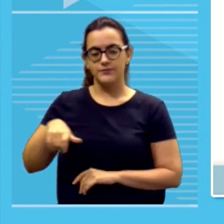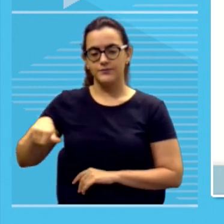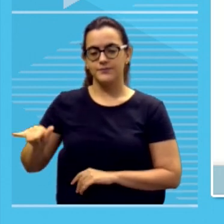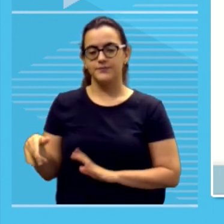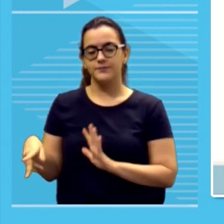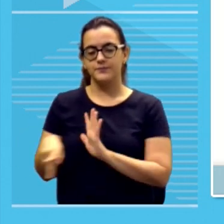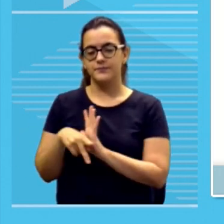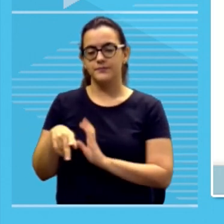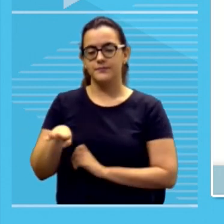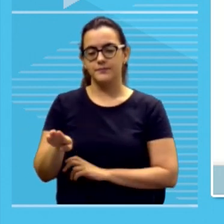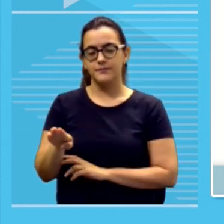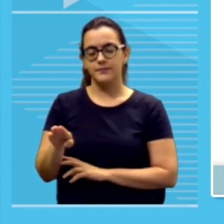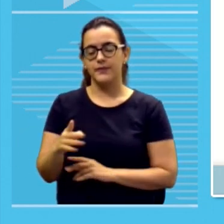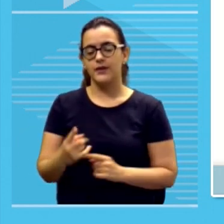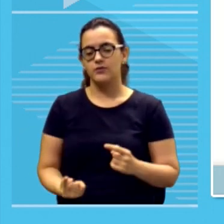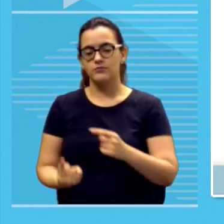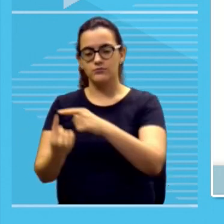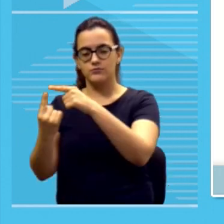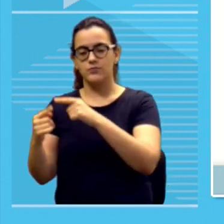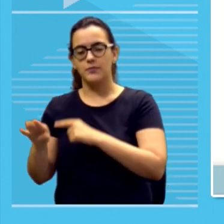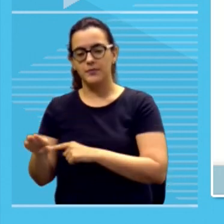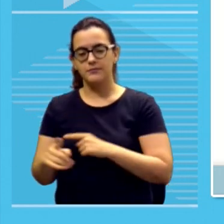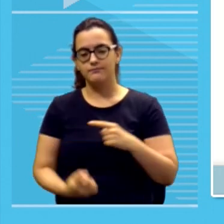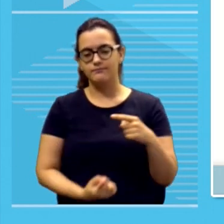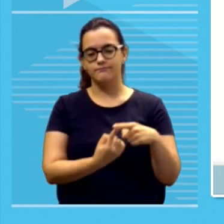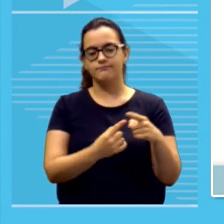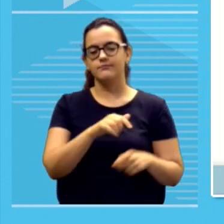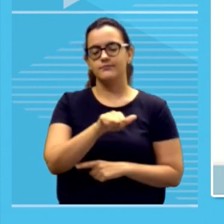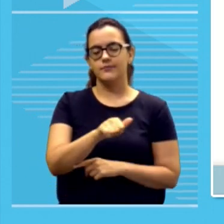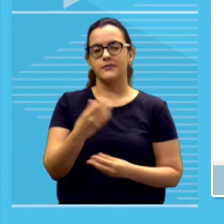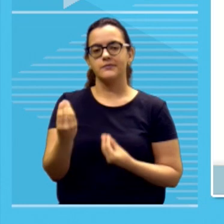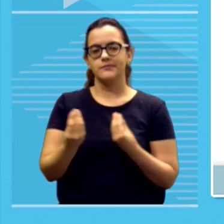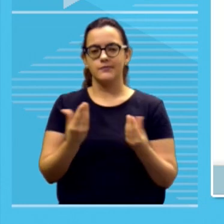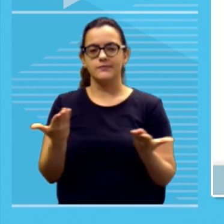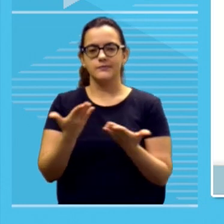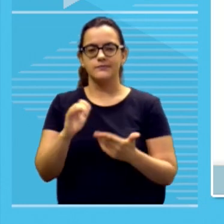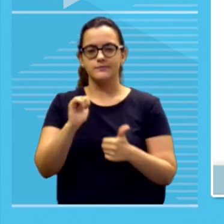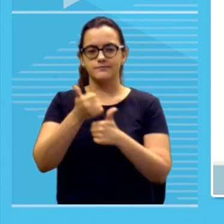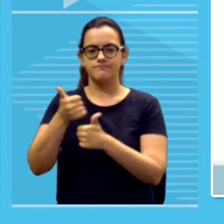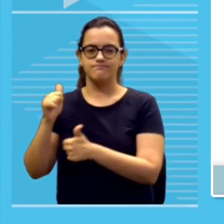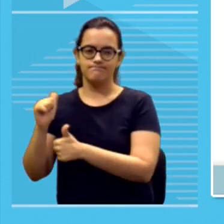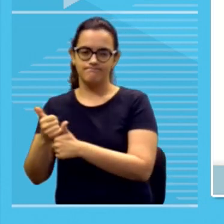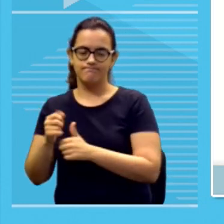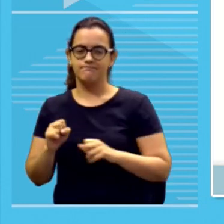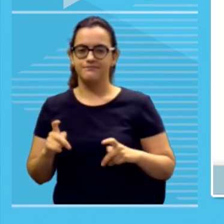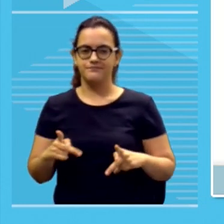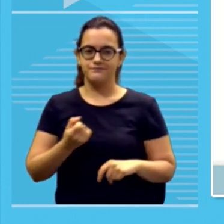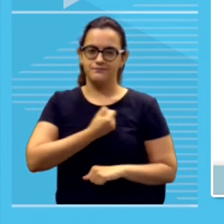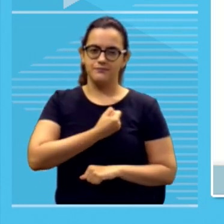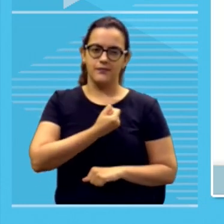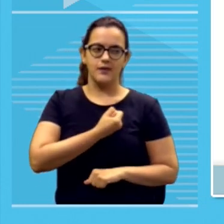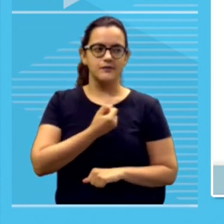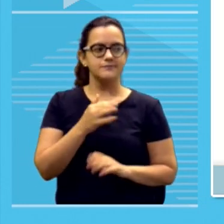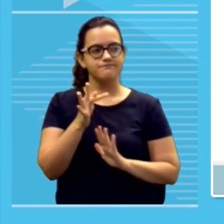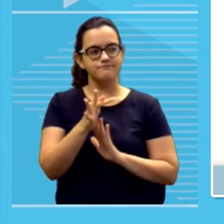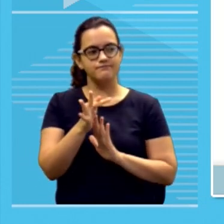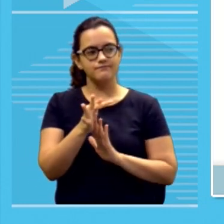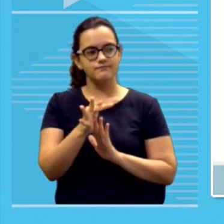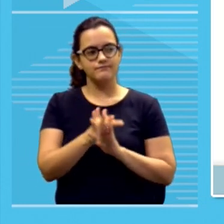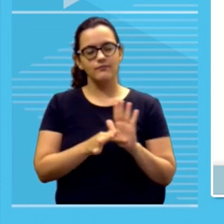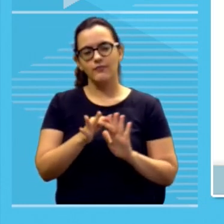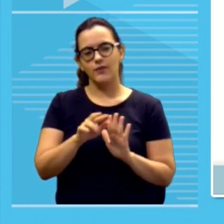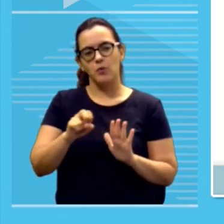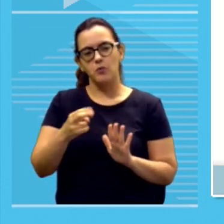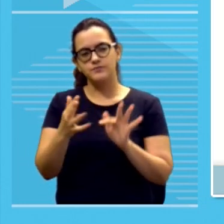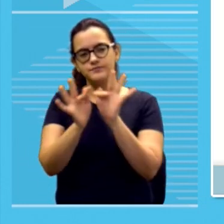O Y do a ao quadrado agora só cuidado na hora de substituir esses